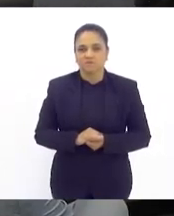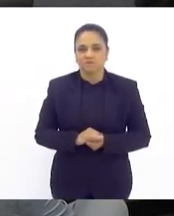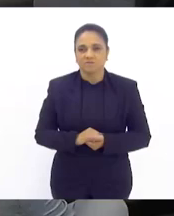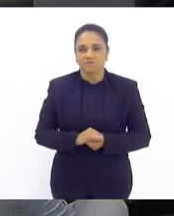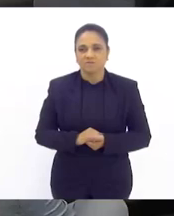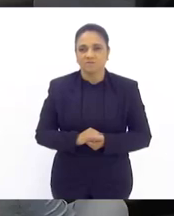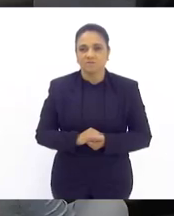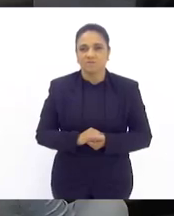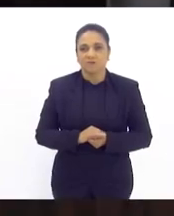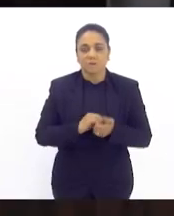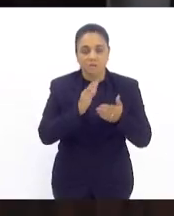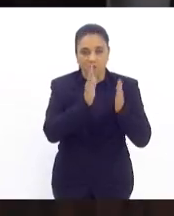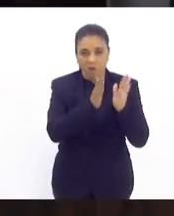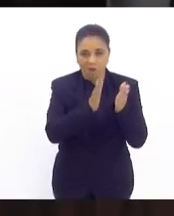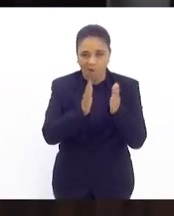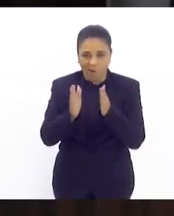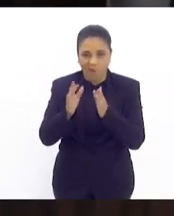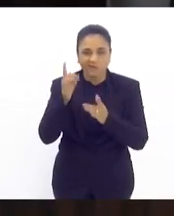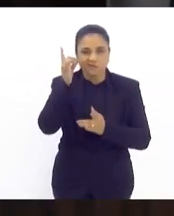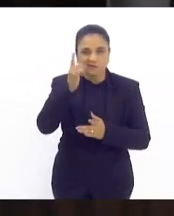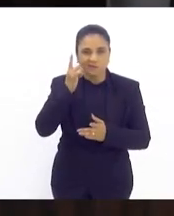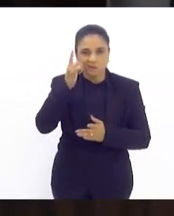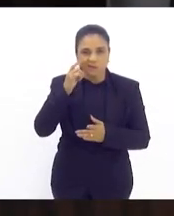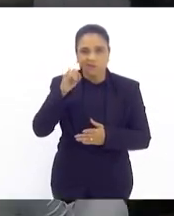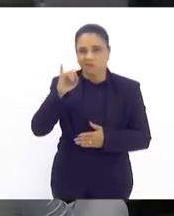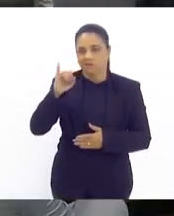pela ordem do nosso deputada